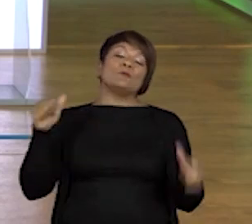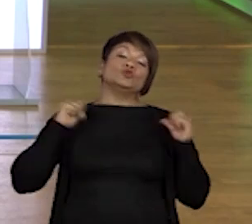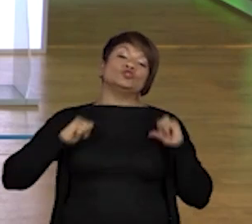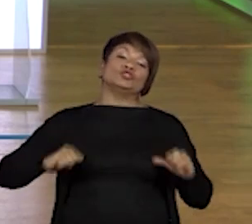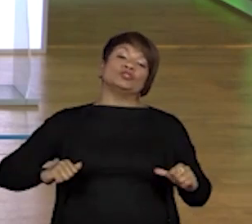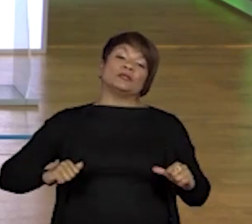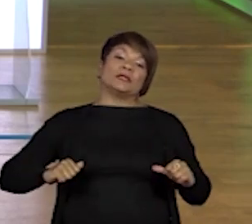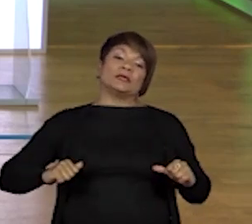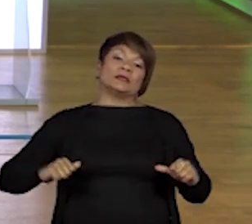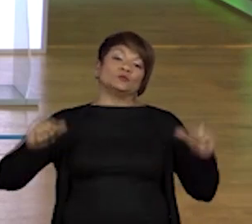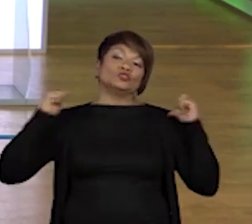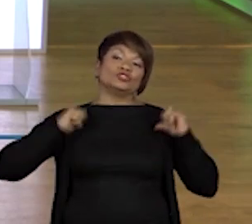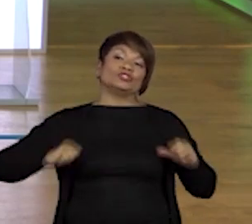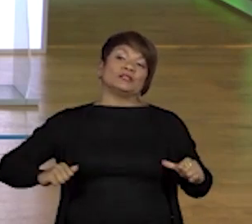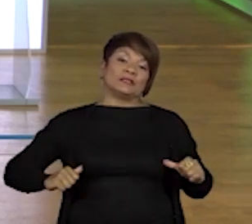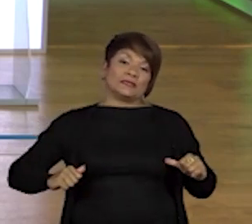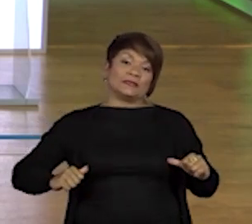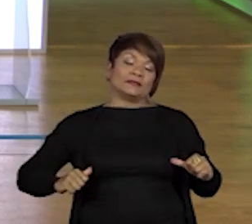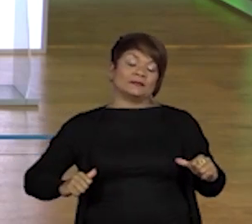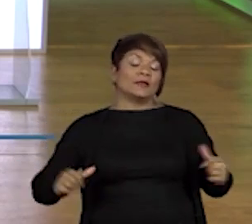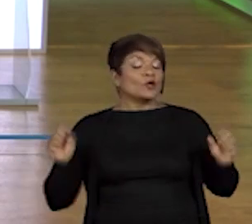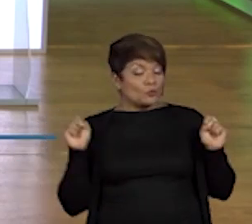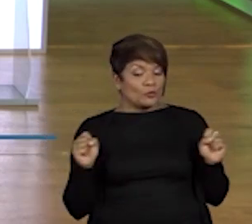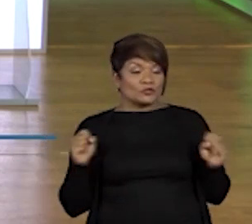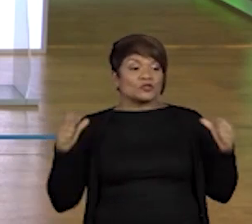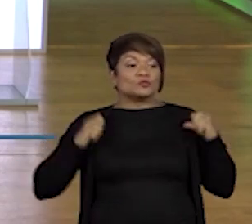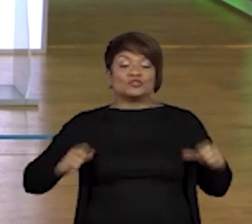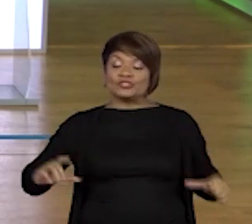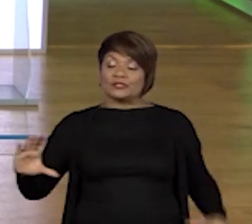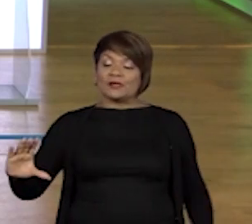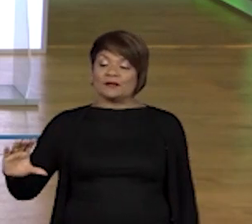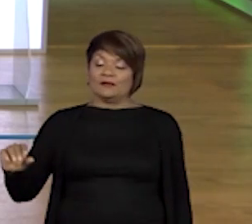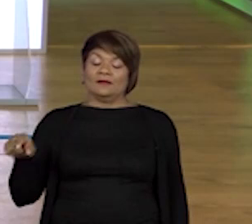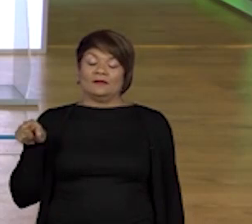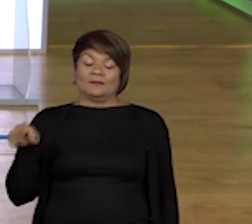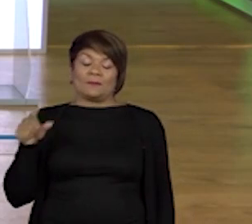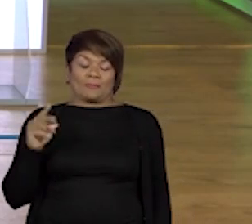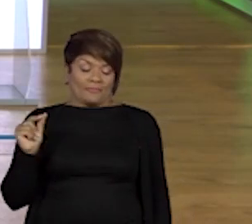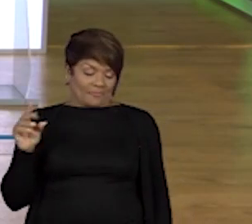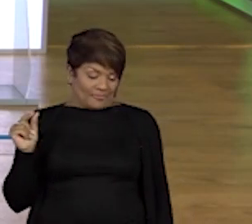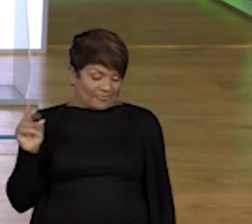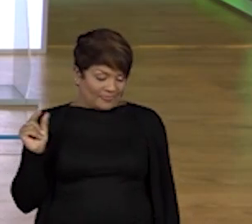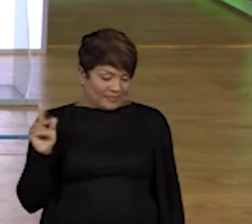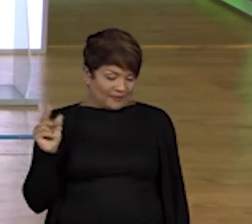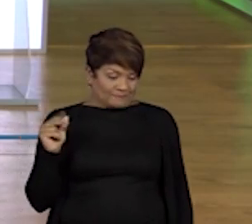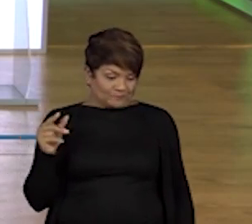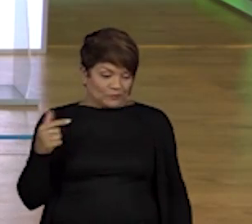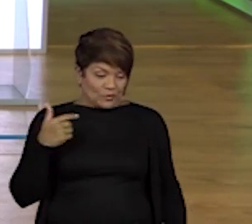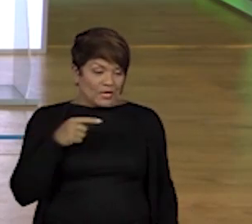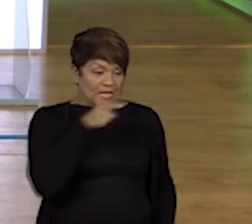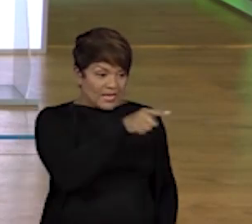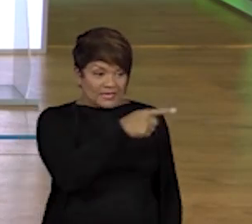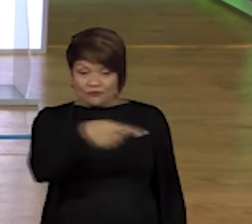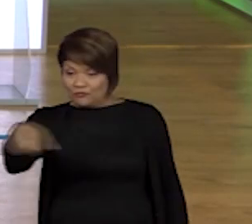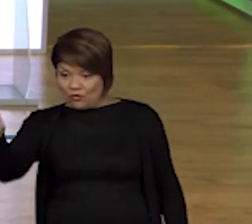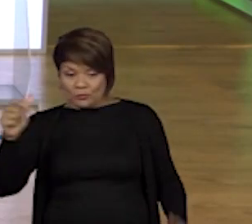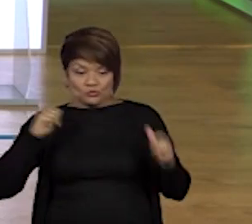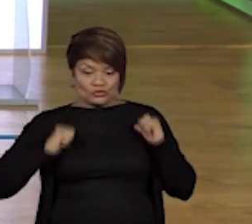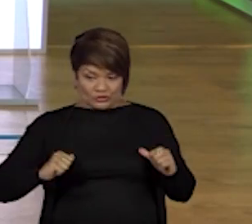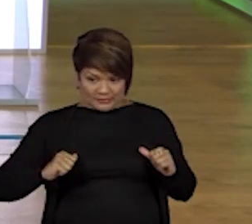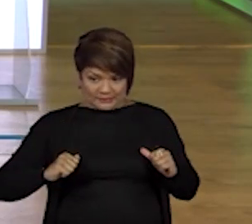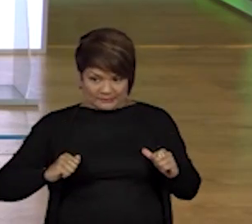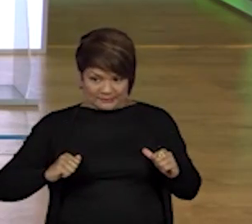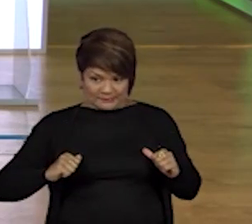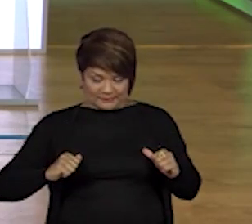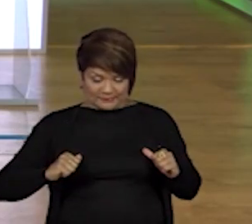me pegaram para me levar à escola. Então, se estamos falando desde a primeira frase... Você colocou eles para pensar, professora Joyce,